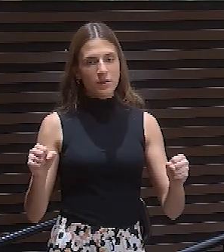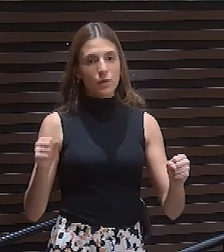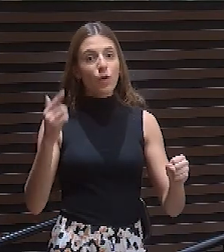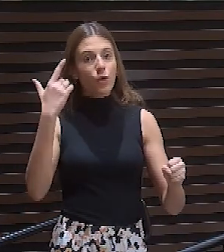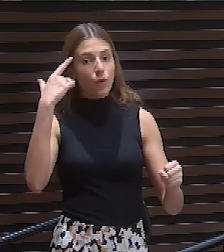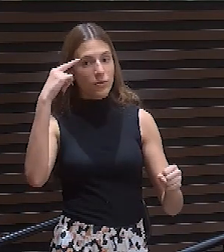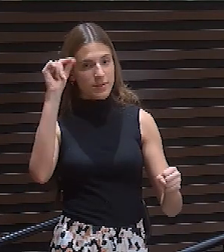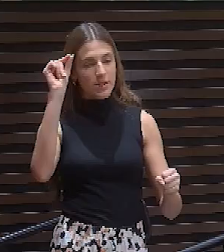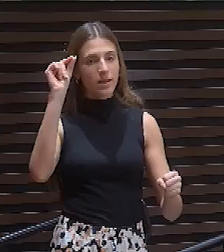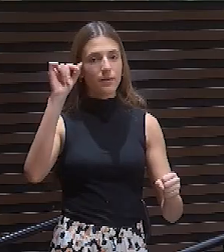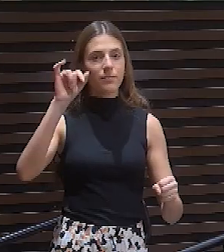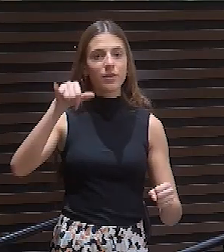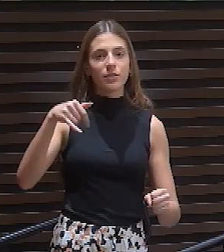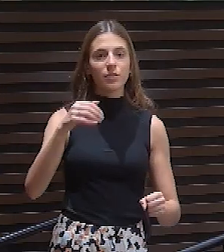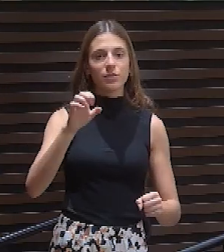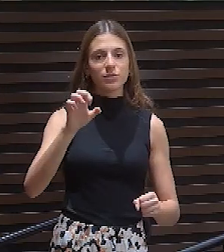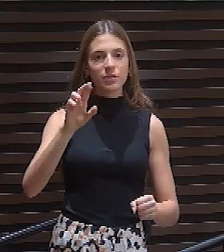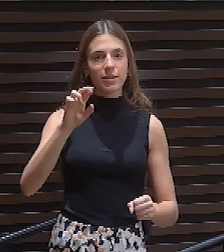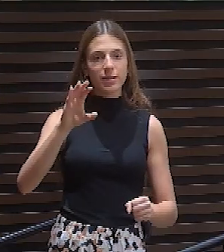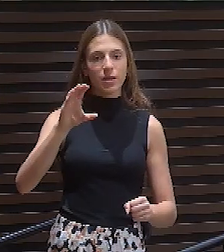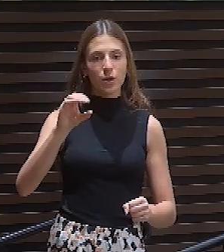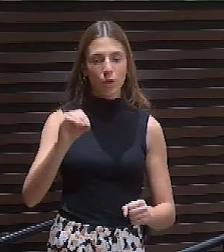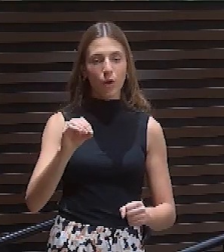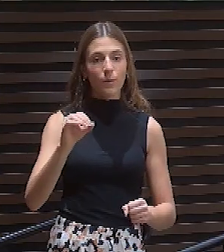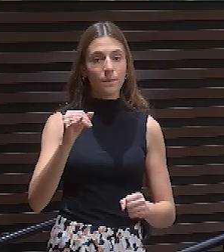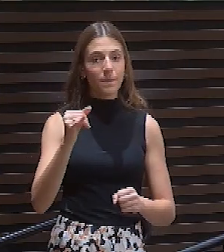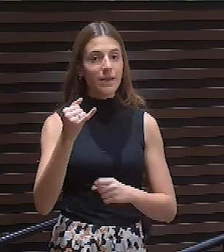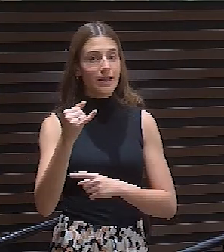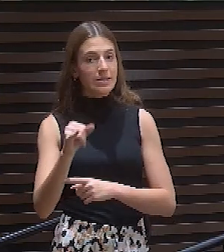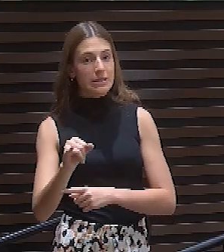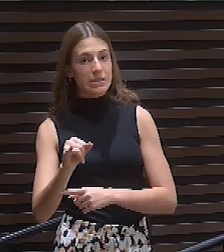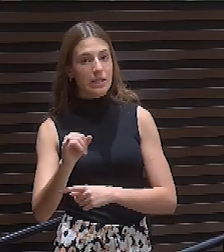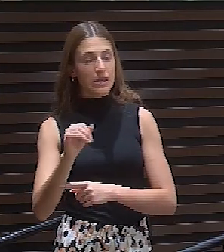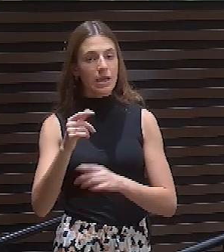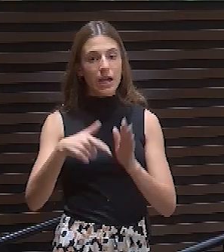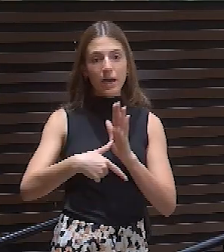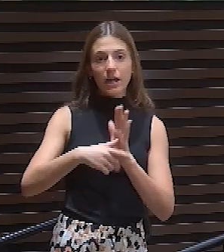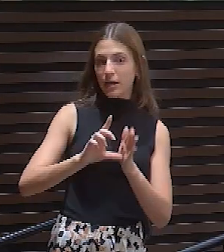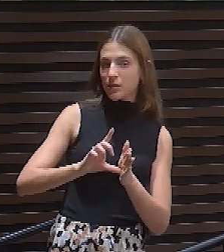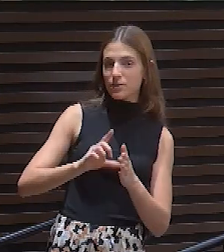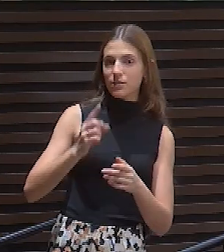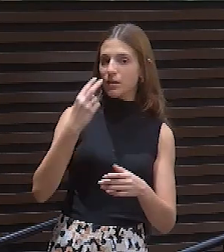conquistar Jericó sem antes passar por Gilgal.